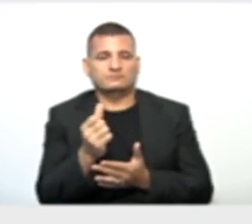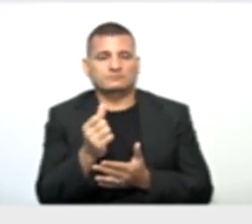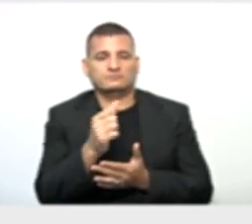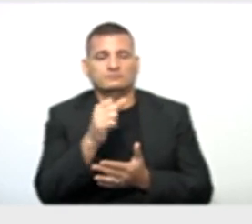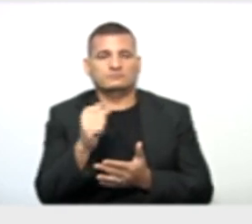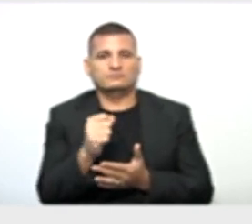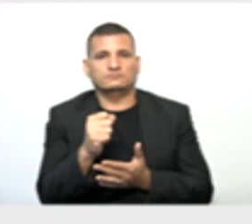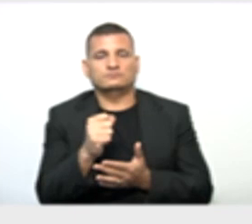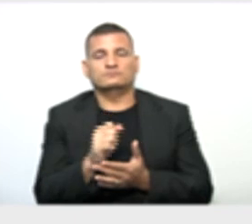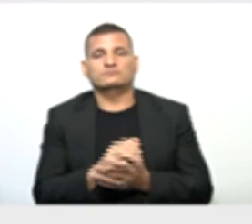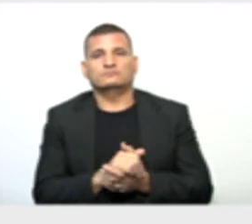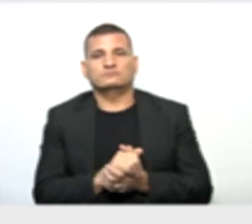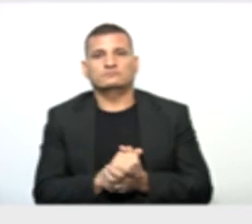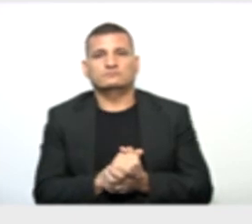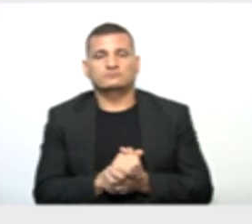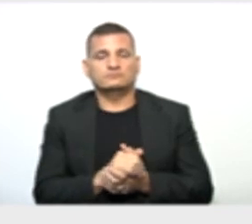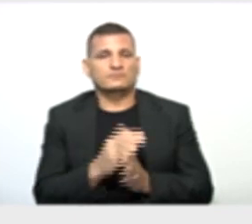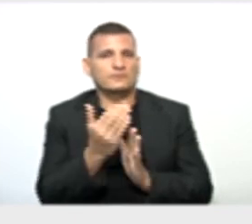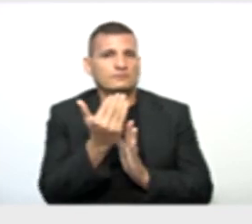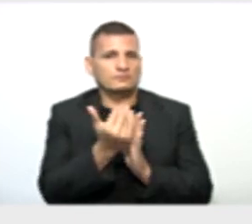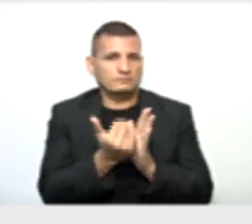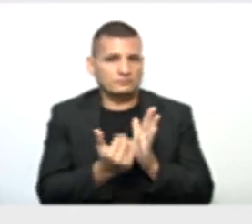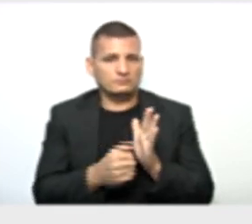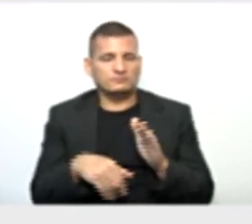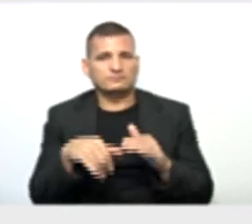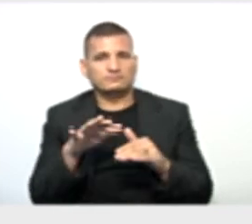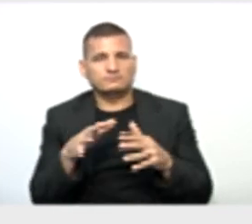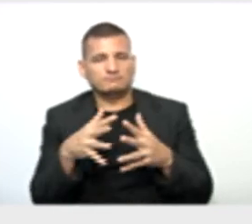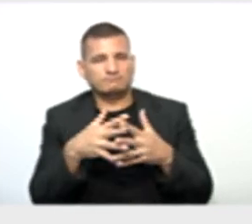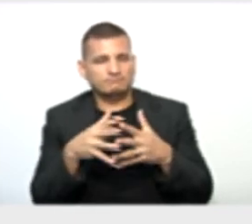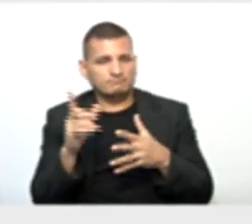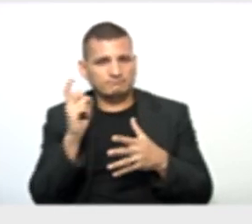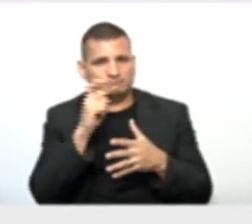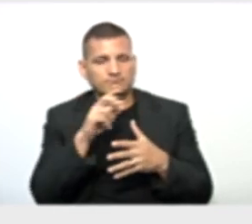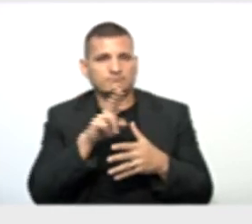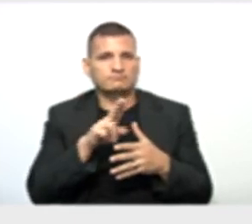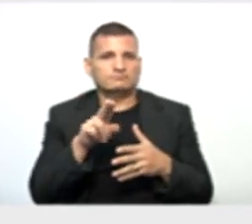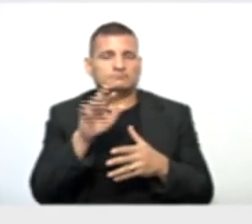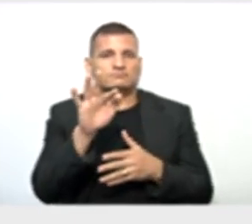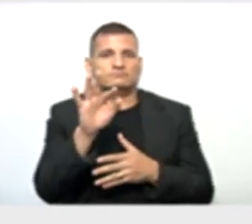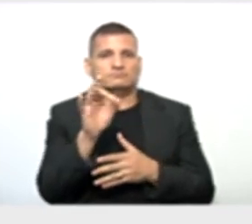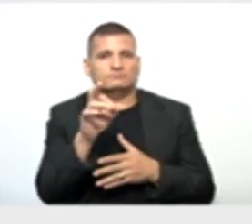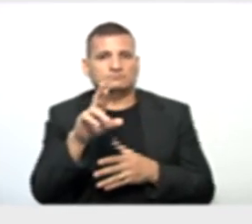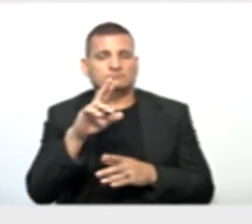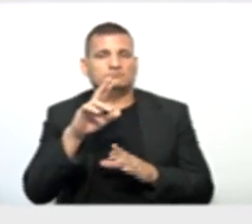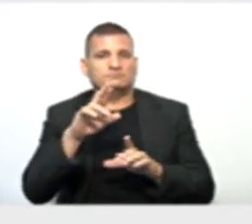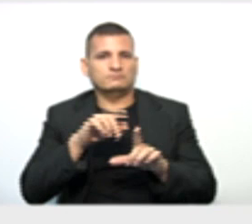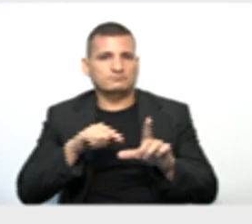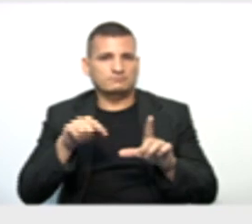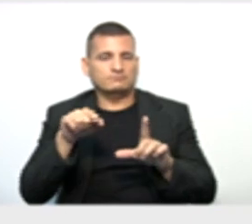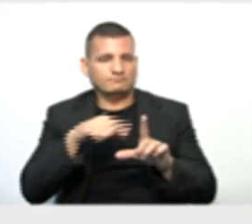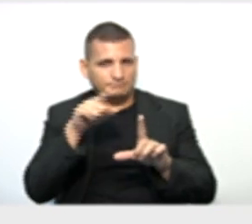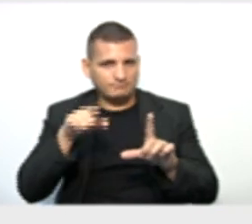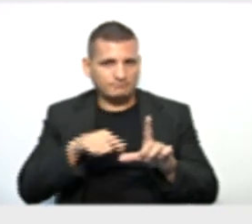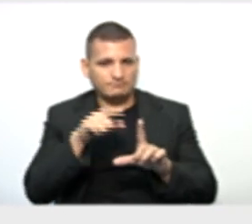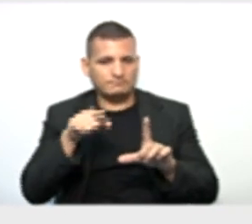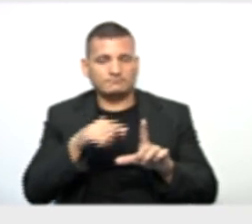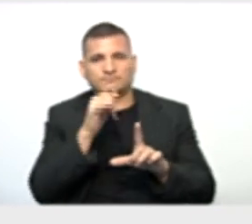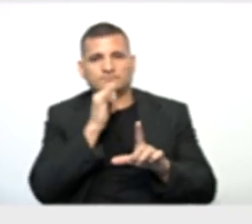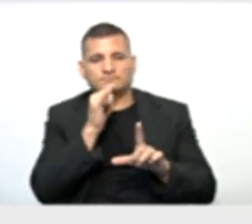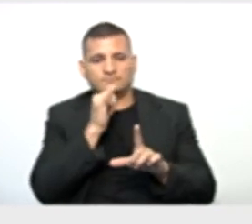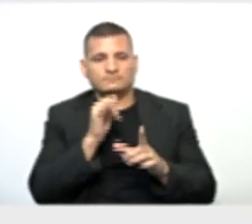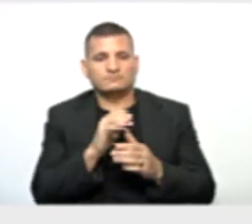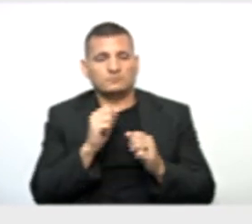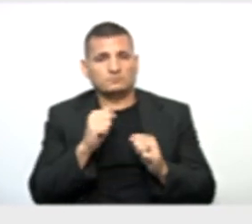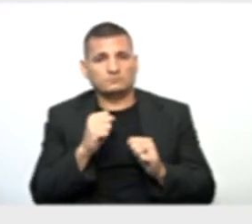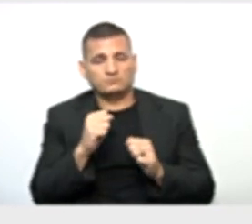mas nós podemos fazer um programinha mais complexo utilizando o laço for. O laço for, por exemplo, eu posso pedir